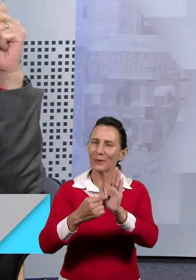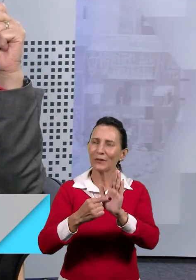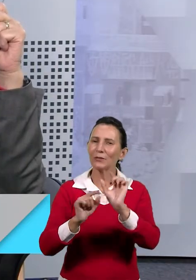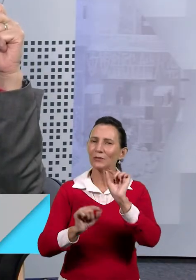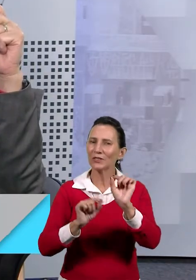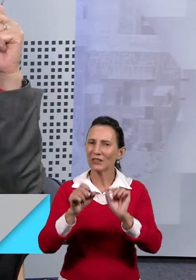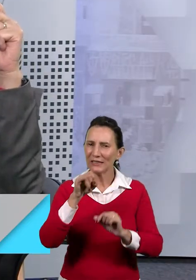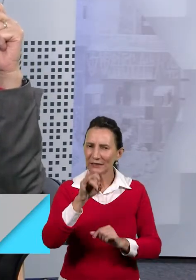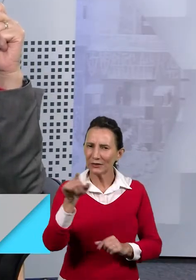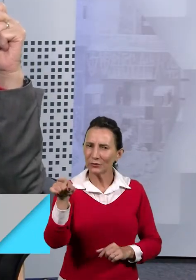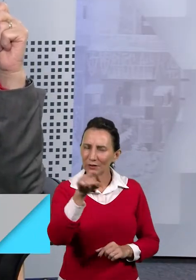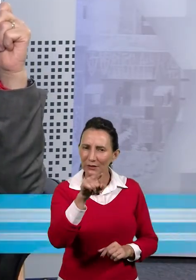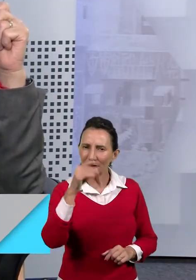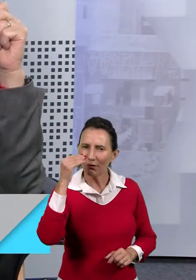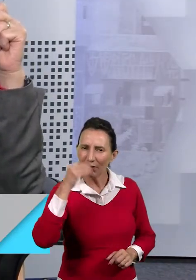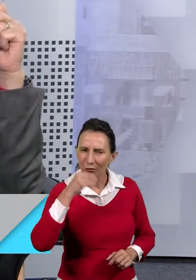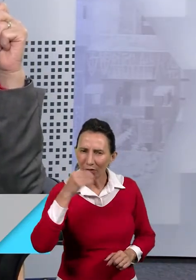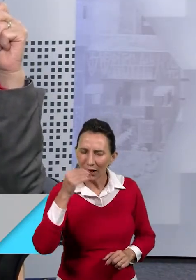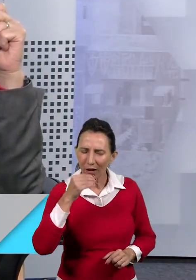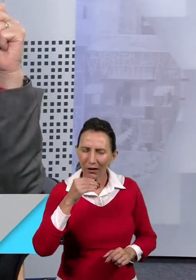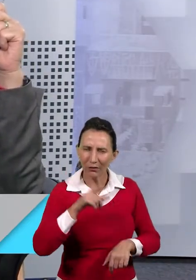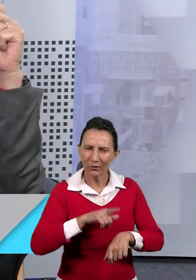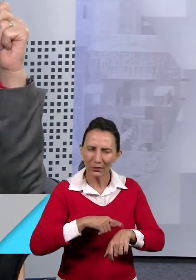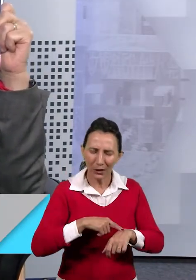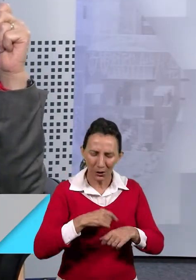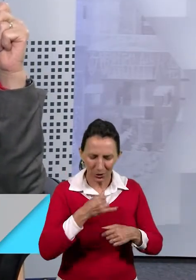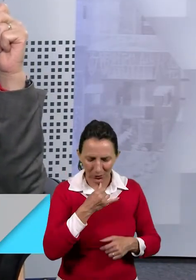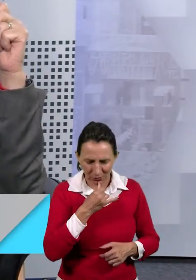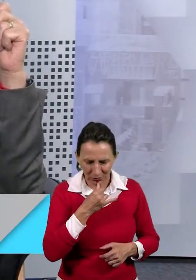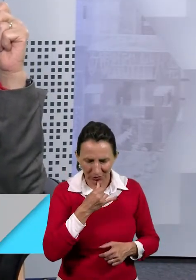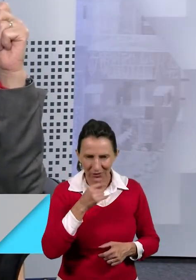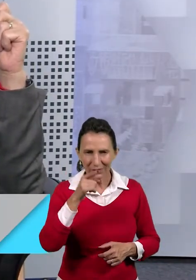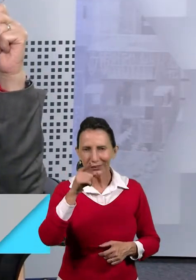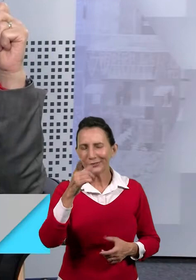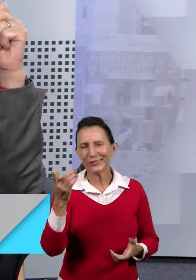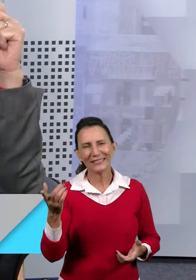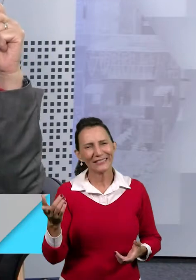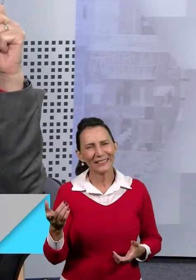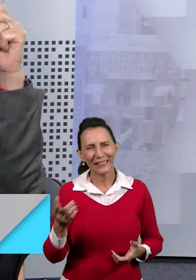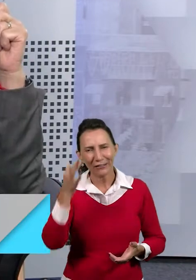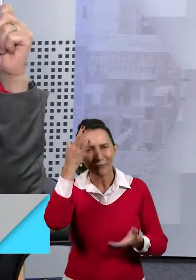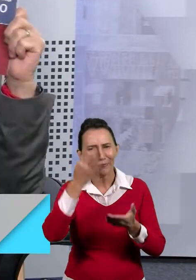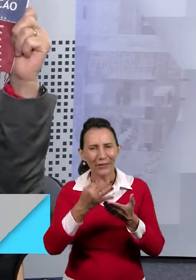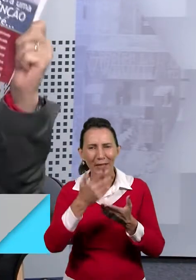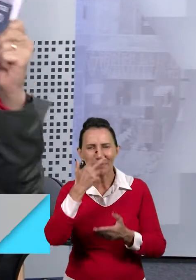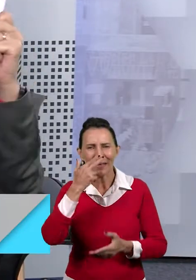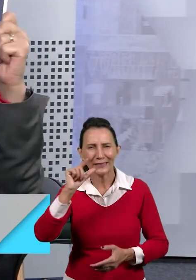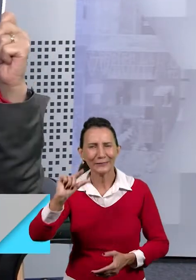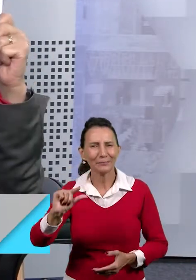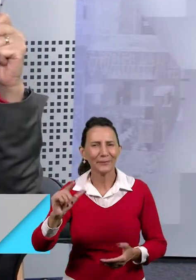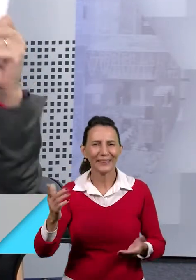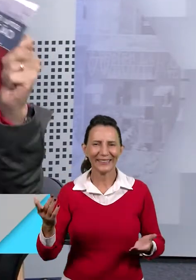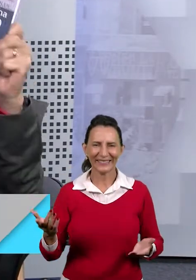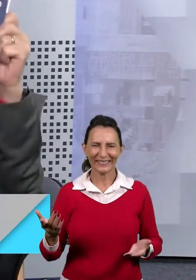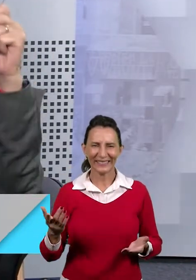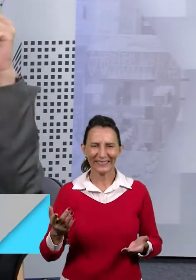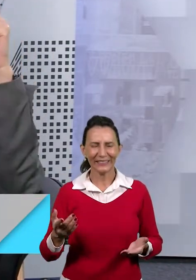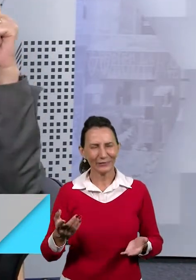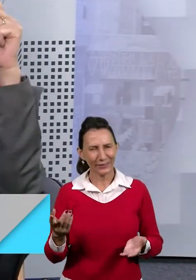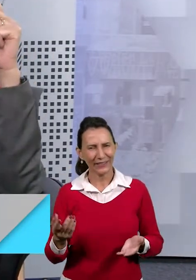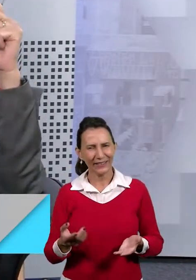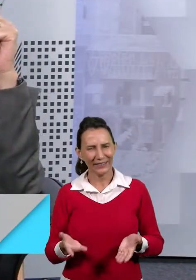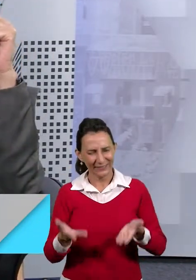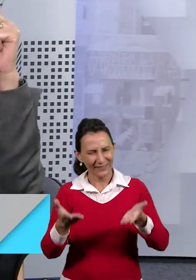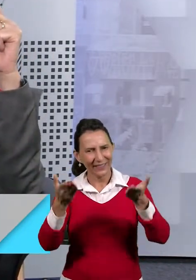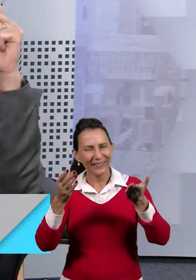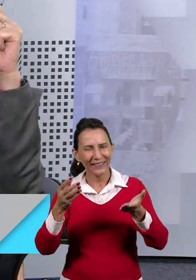mostras fraco no dia da angústia, é porque é pequena a tua fé. Vamos lá, líder, vamos levantar.